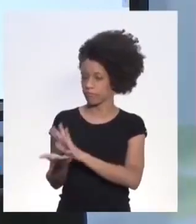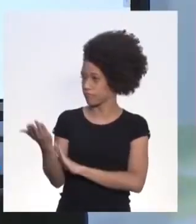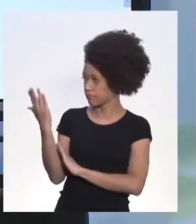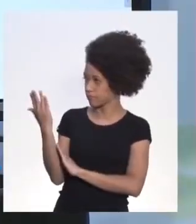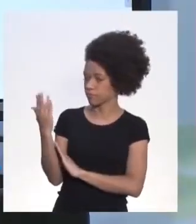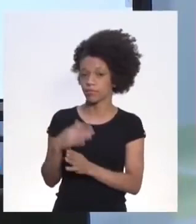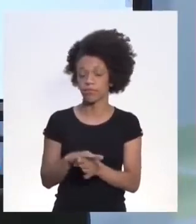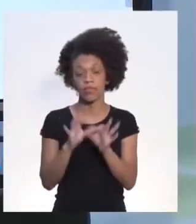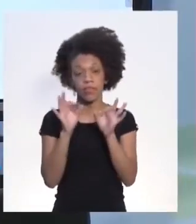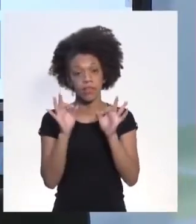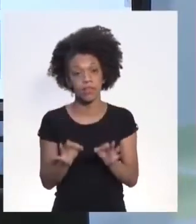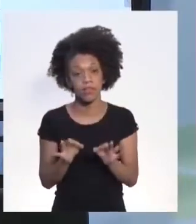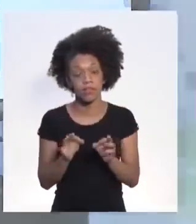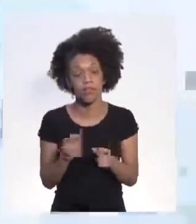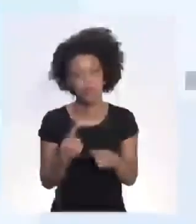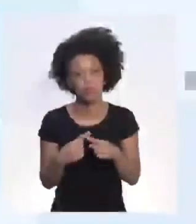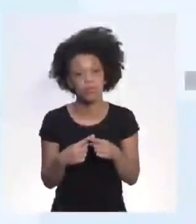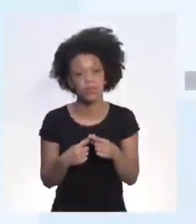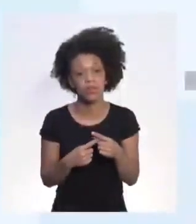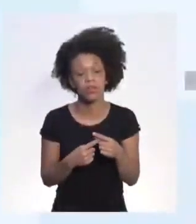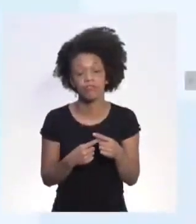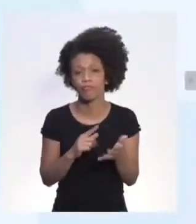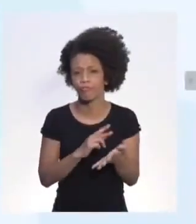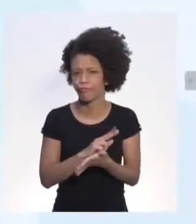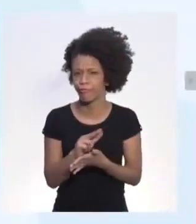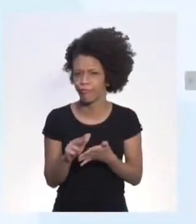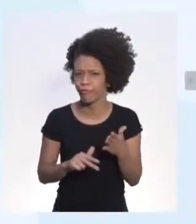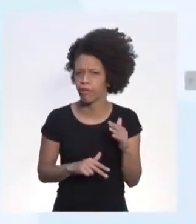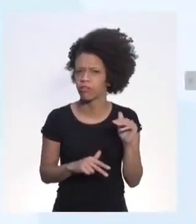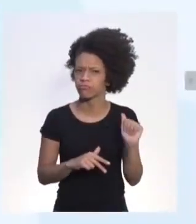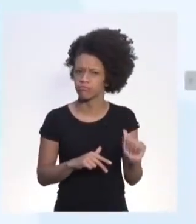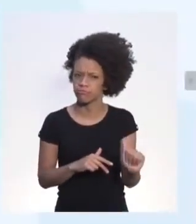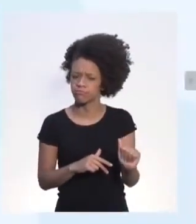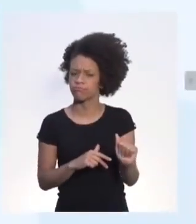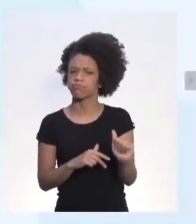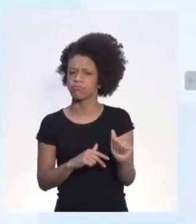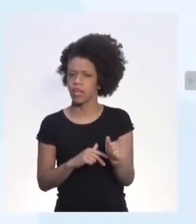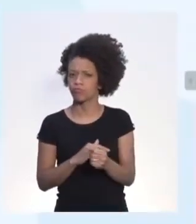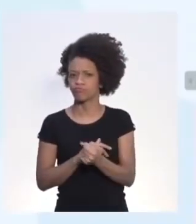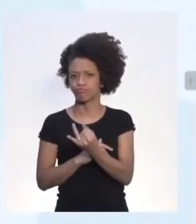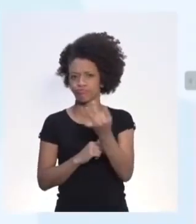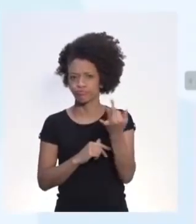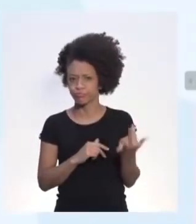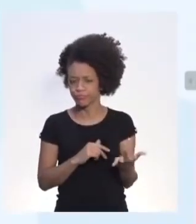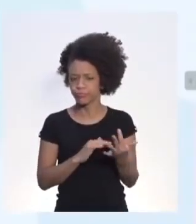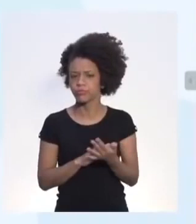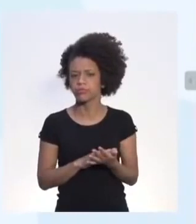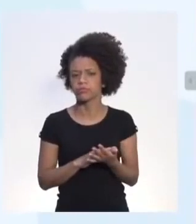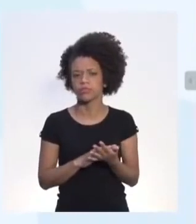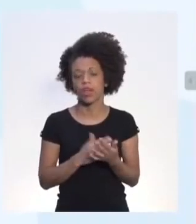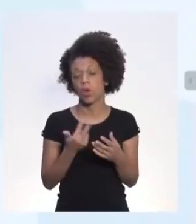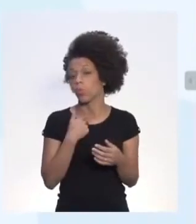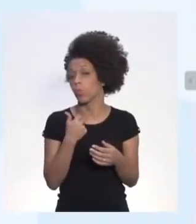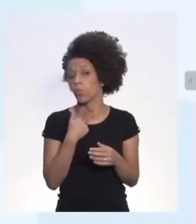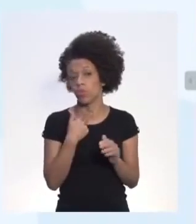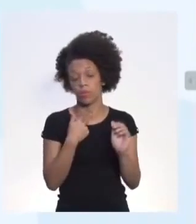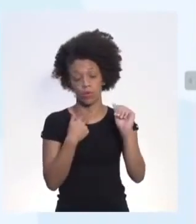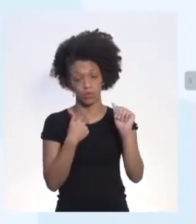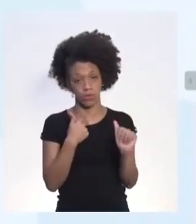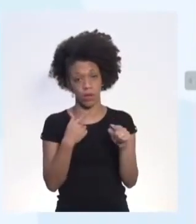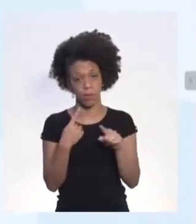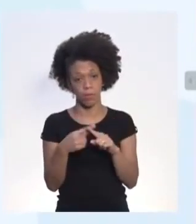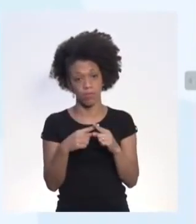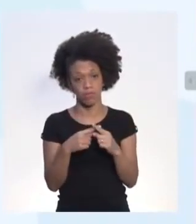bom justificar A mesmo, porque assim, muitos colocaram A, viu, Muitos Jonas? colocaram A, ó, verdade. vou voltar aqui para Sim. vocês, ó. A A eu não posso por causa